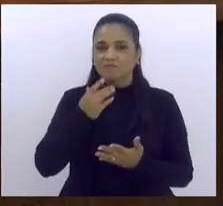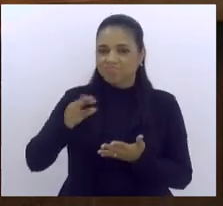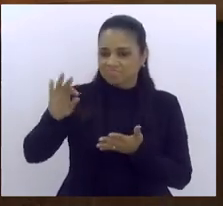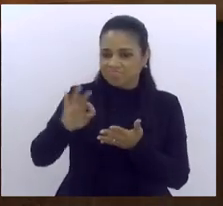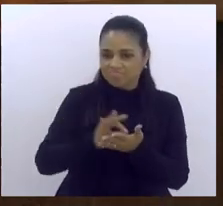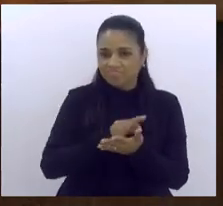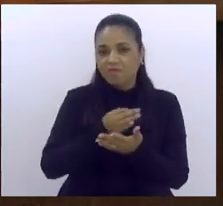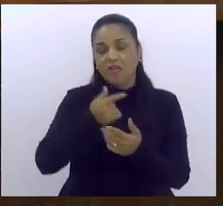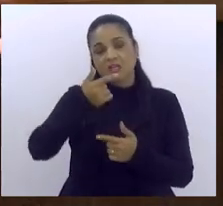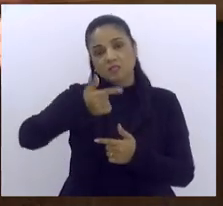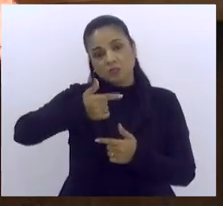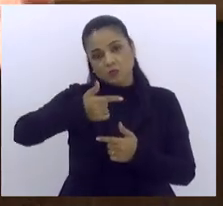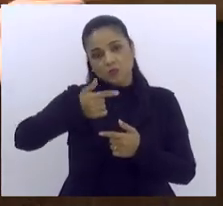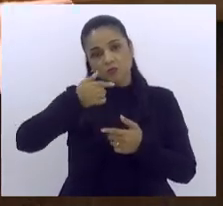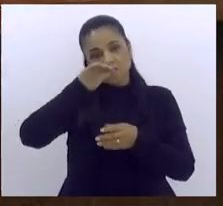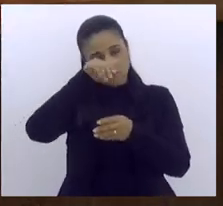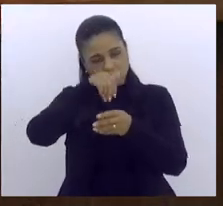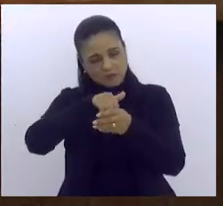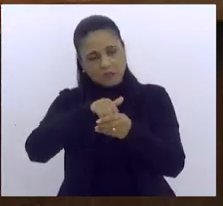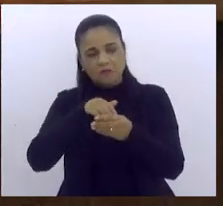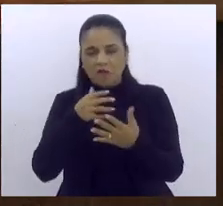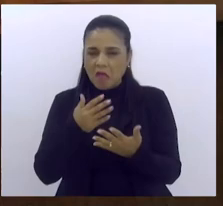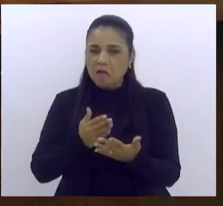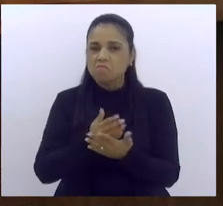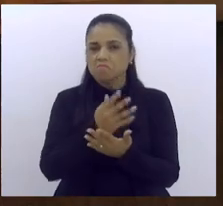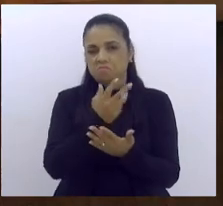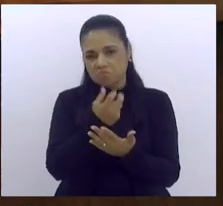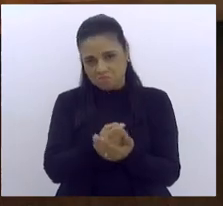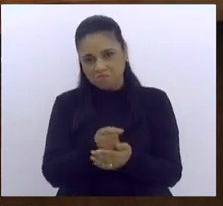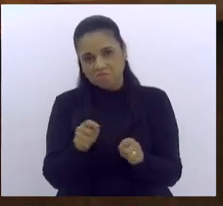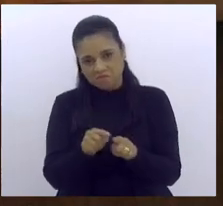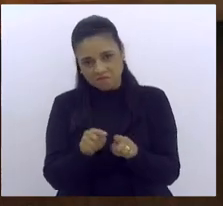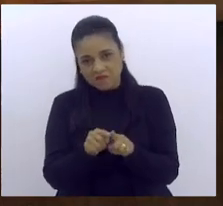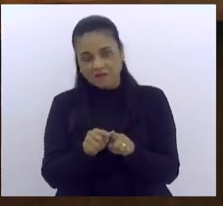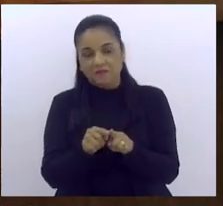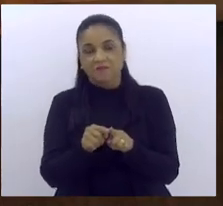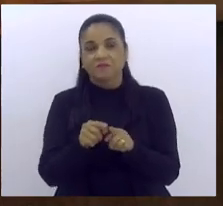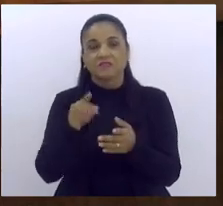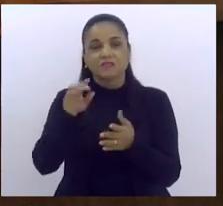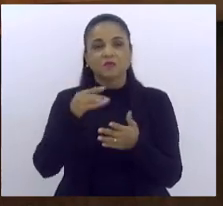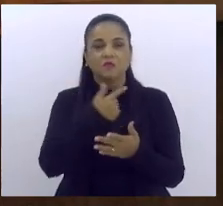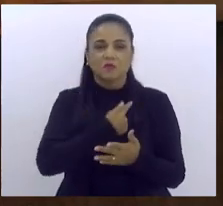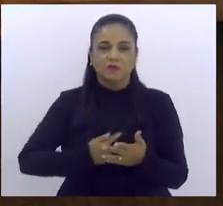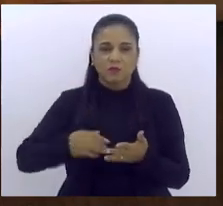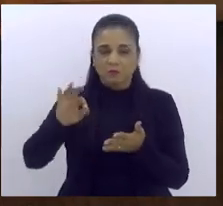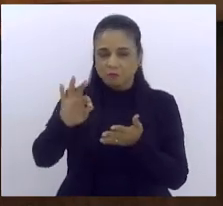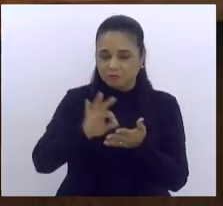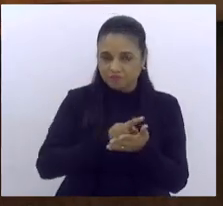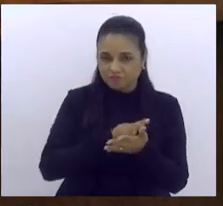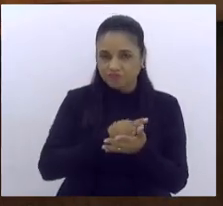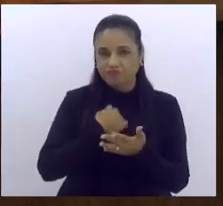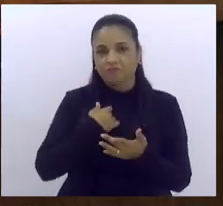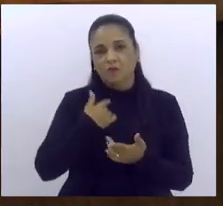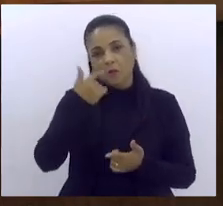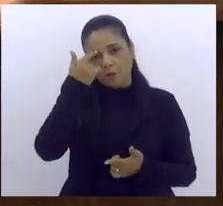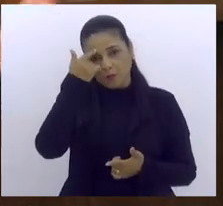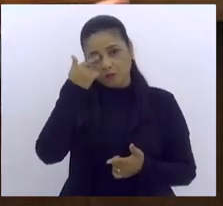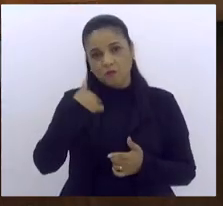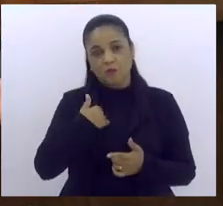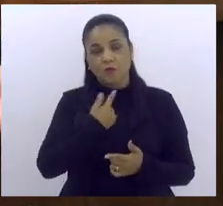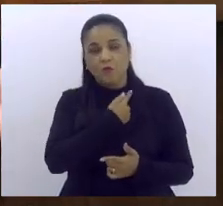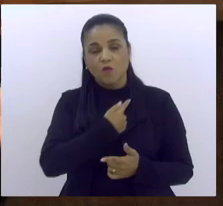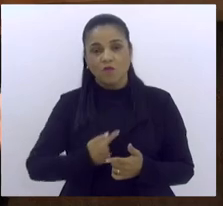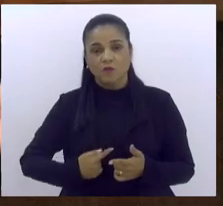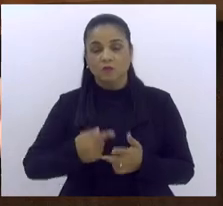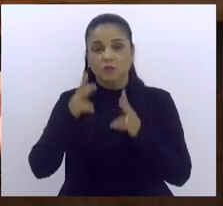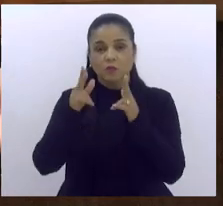ainda uma segunda votação, mas vejo que será aprovado também. E ele sancionará, imagino eu, como o governador